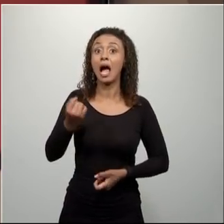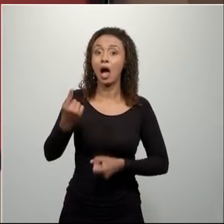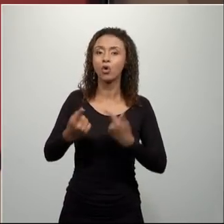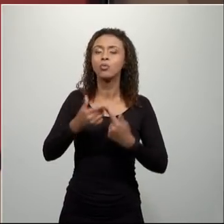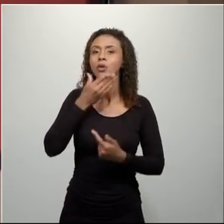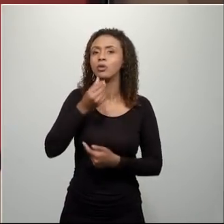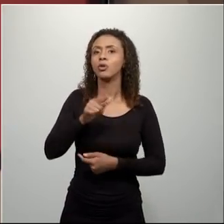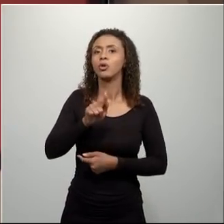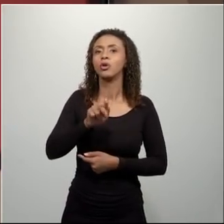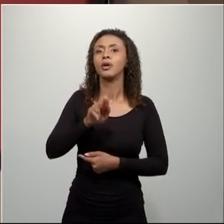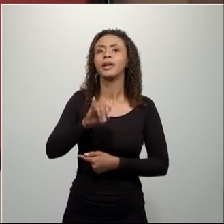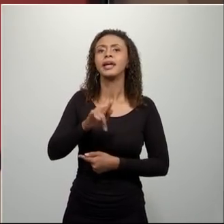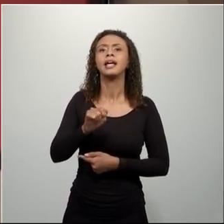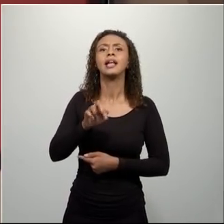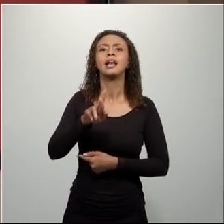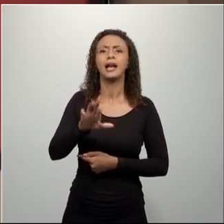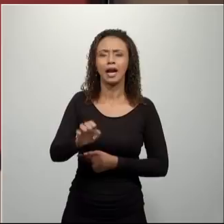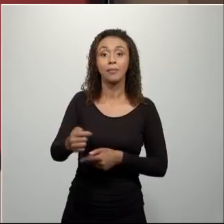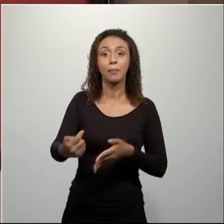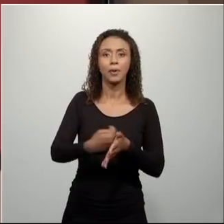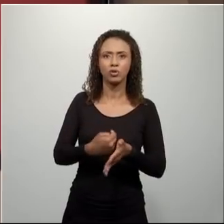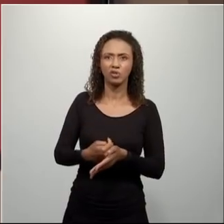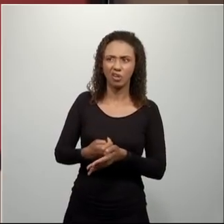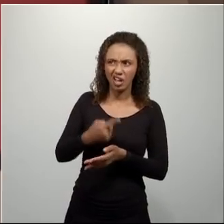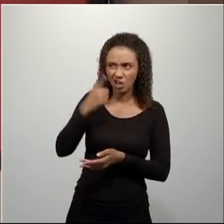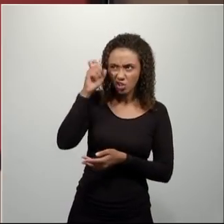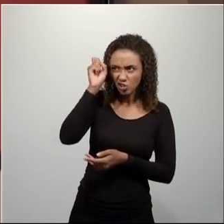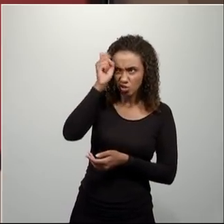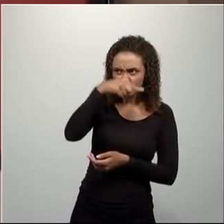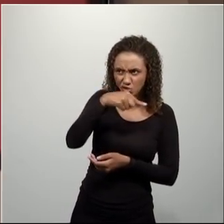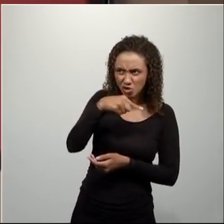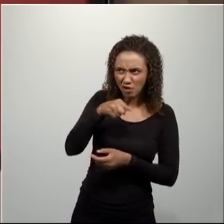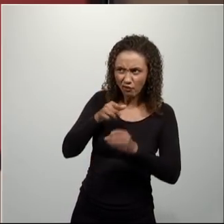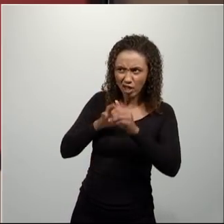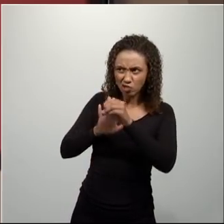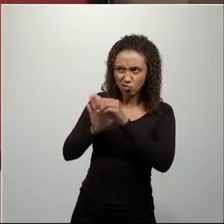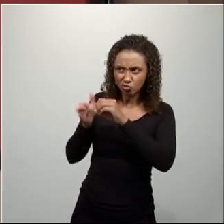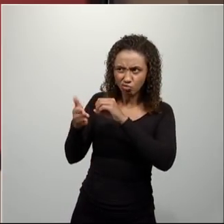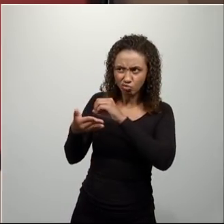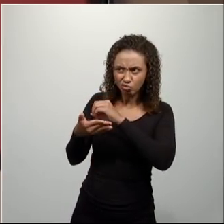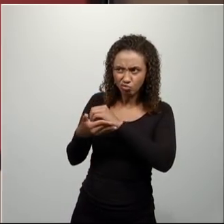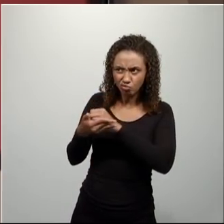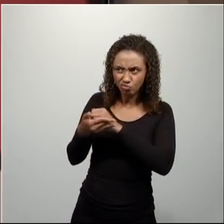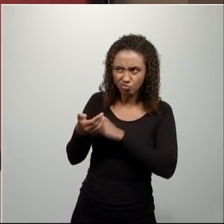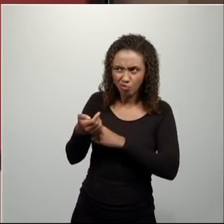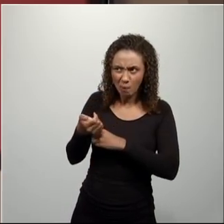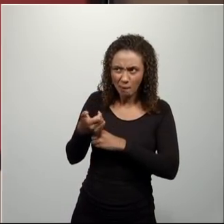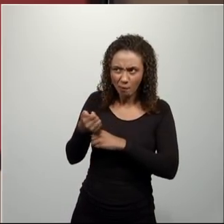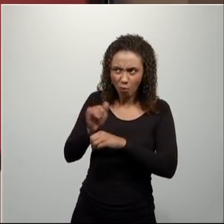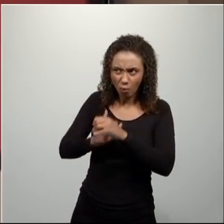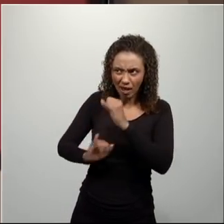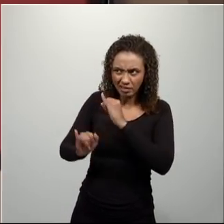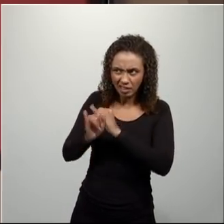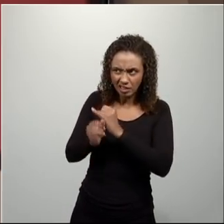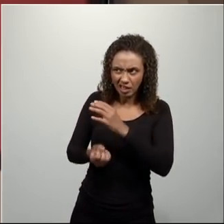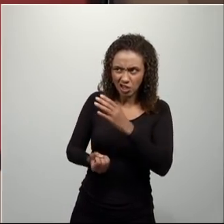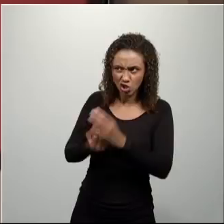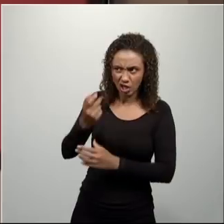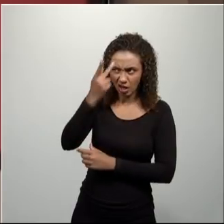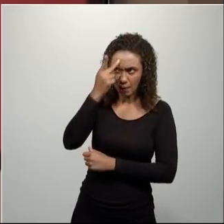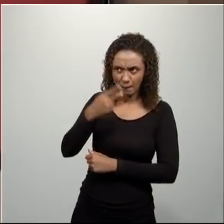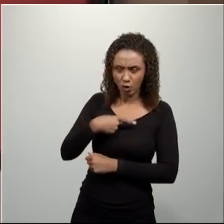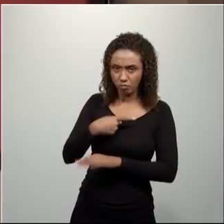guilherme augusto pergunta é difícil criar uma crypton moeda a dom é criar sua própria provavelmente